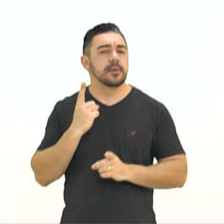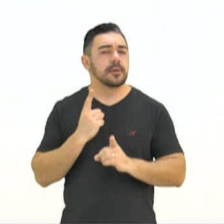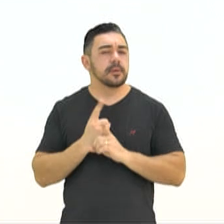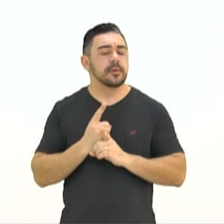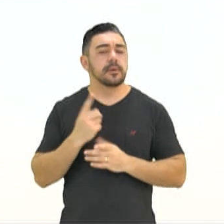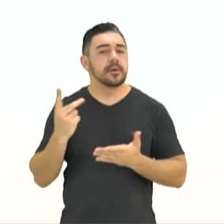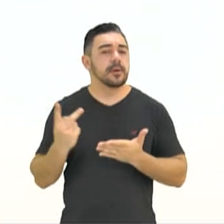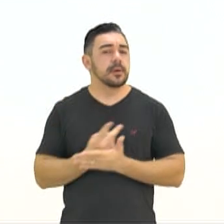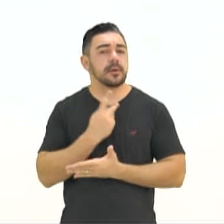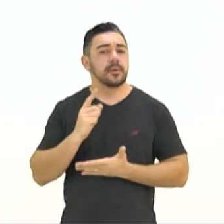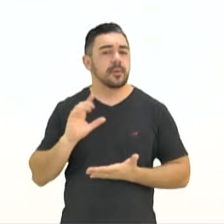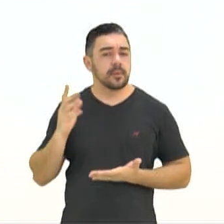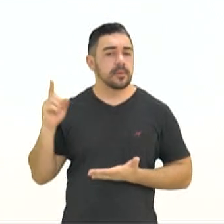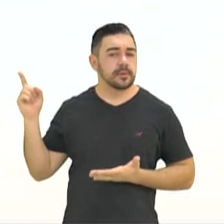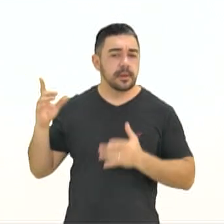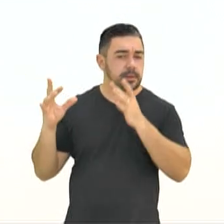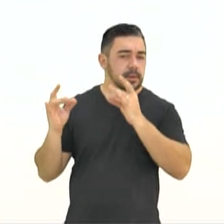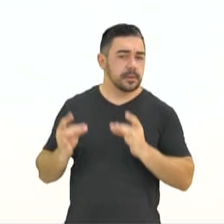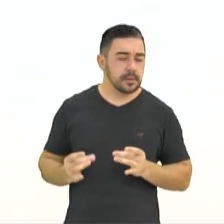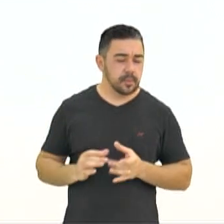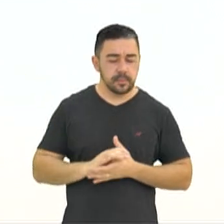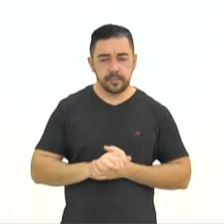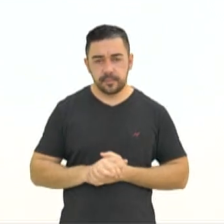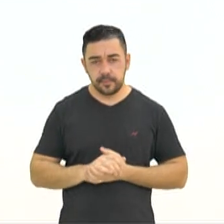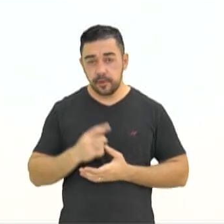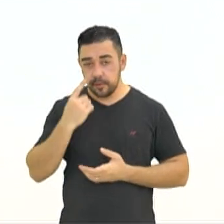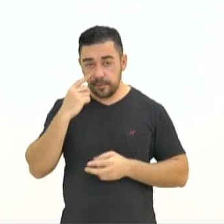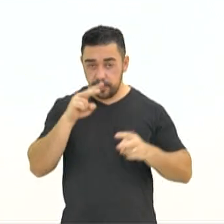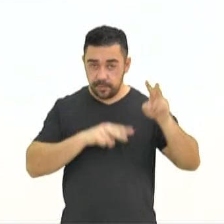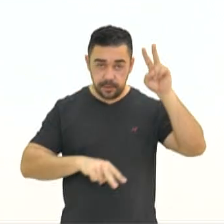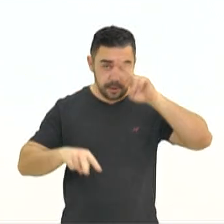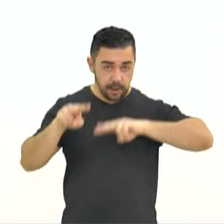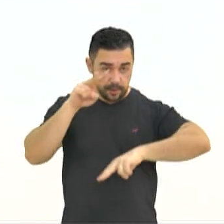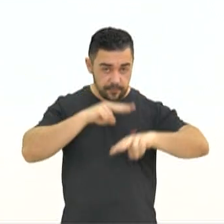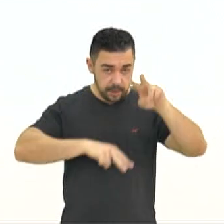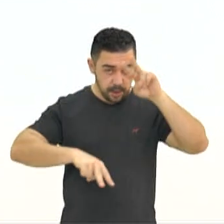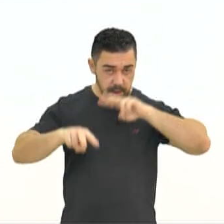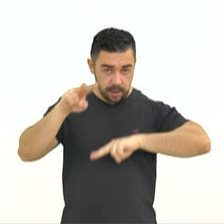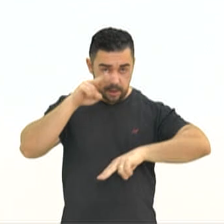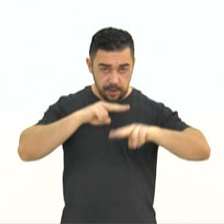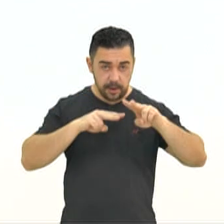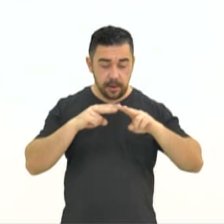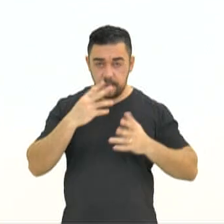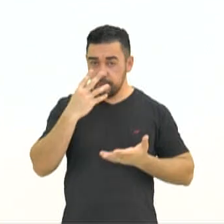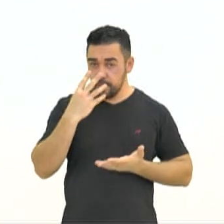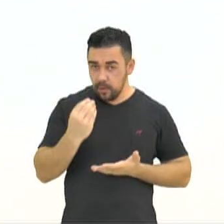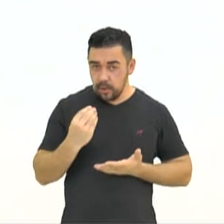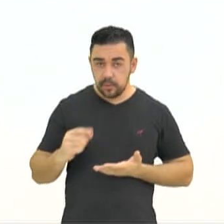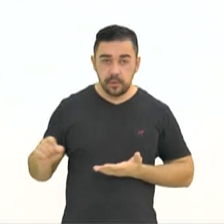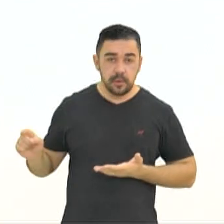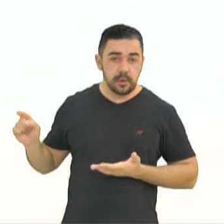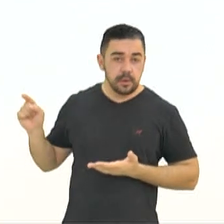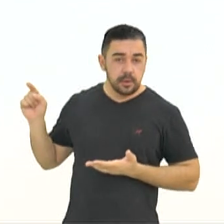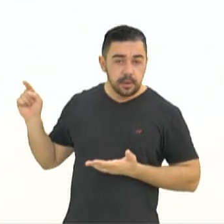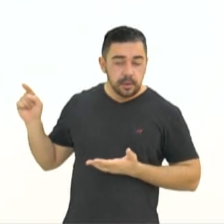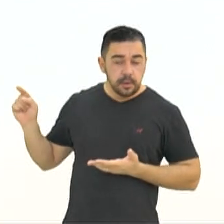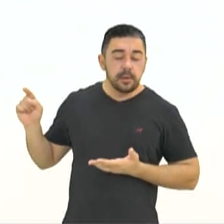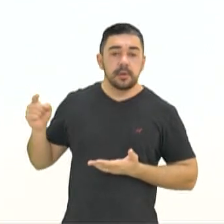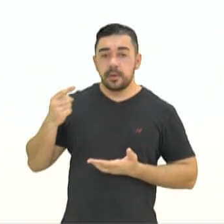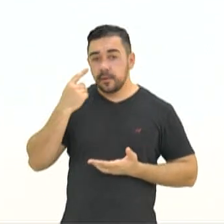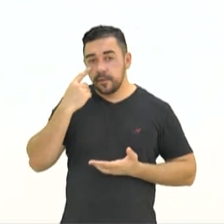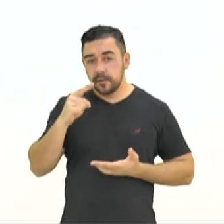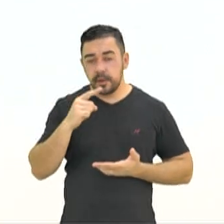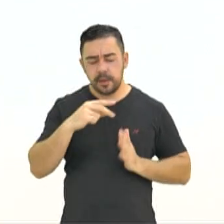los errores en la descripción. Então, vocês vão observar aqui a fotografia que a gente tem e